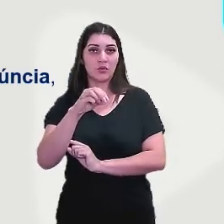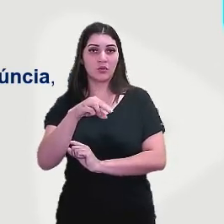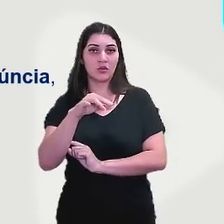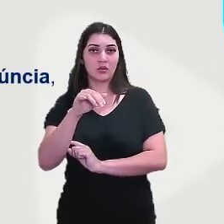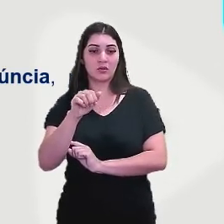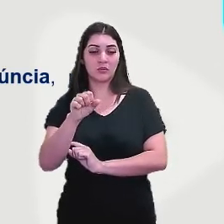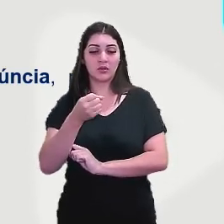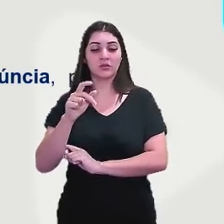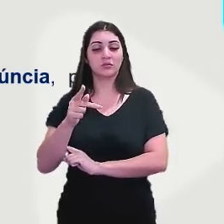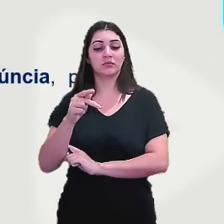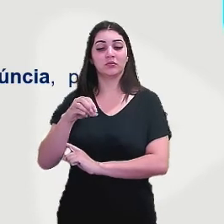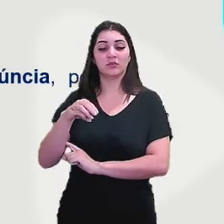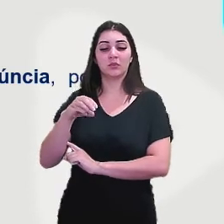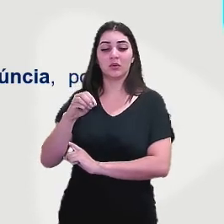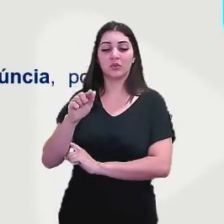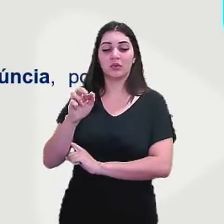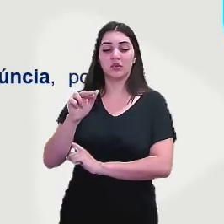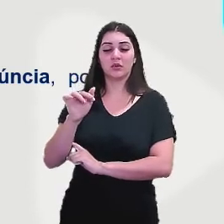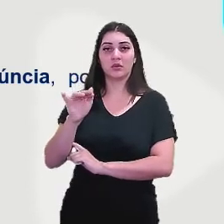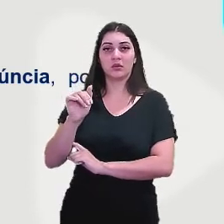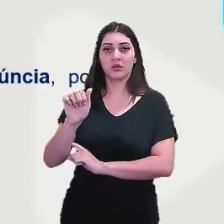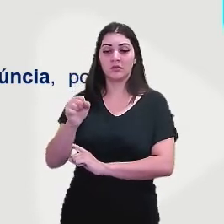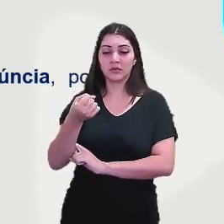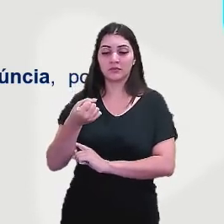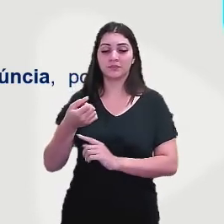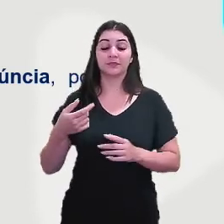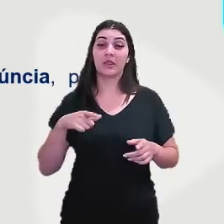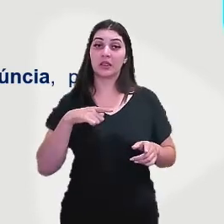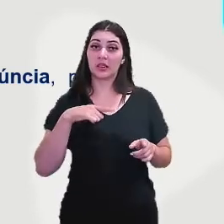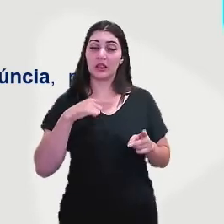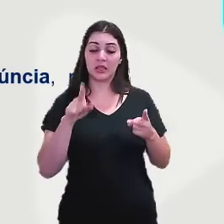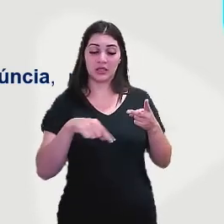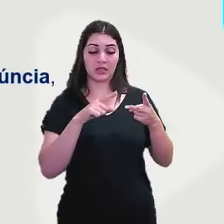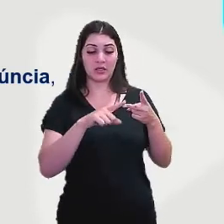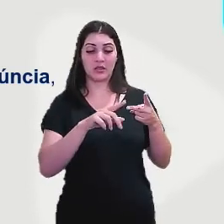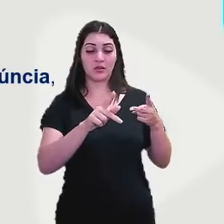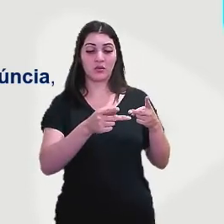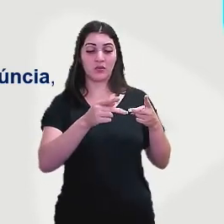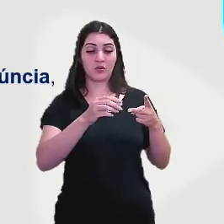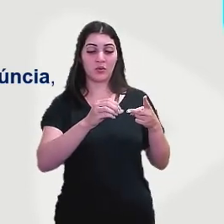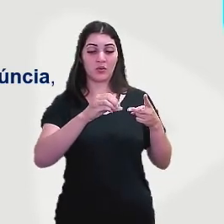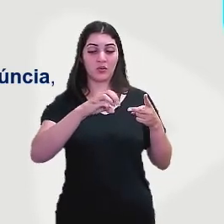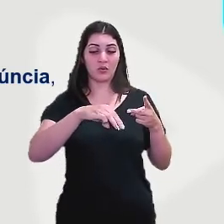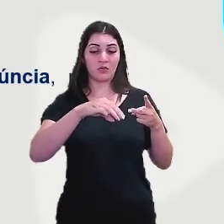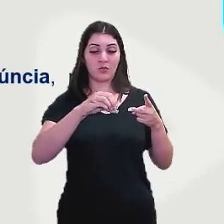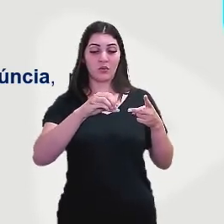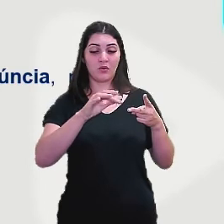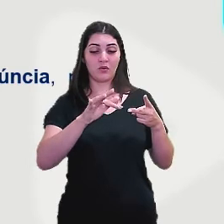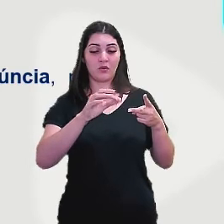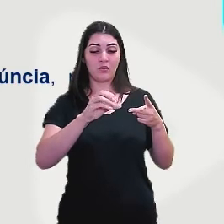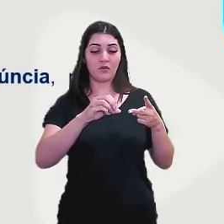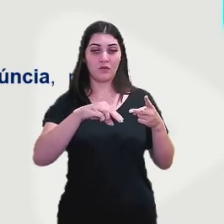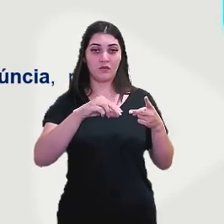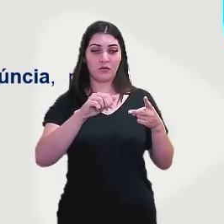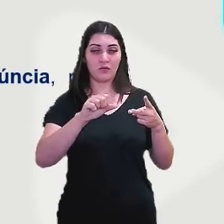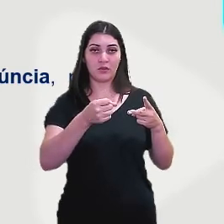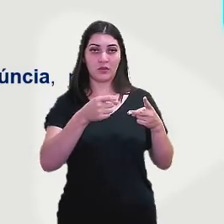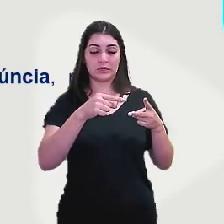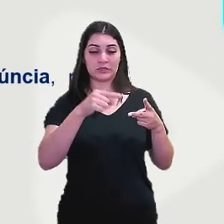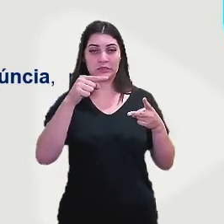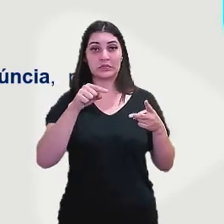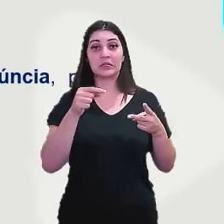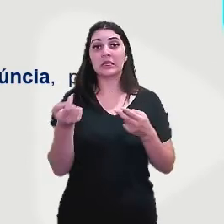homógrafas. Já as homófonas, homônimas, homófonas, são palavras iguais